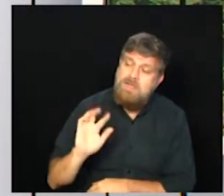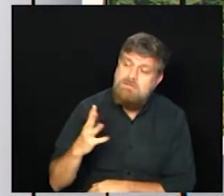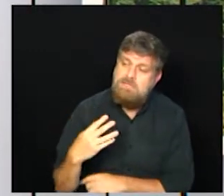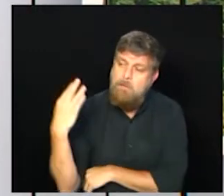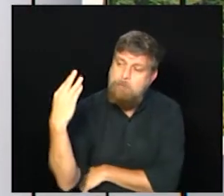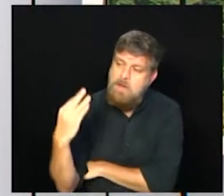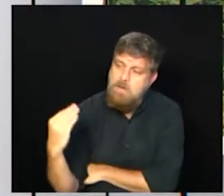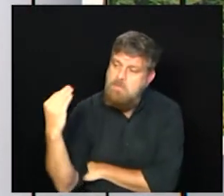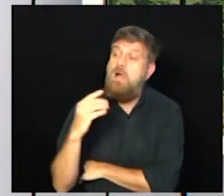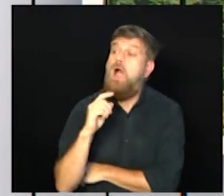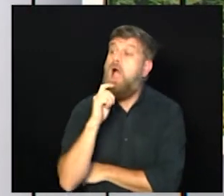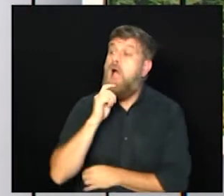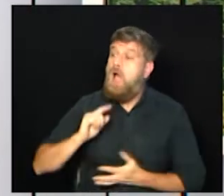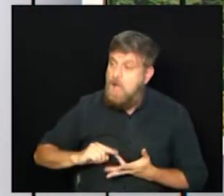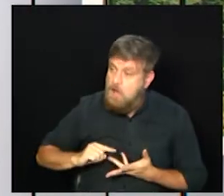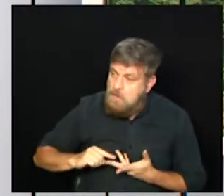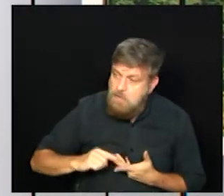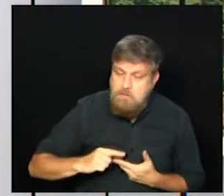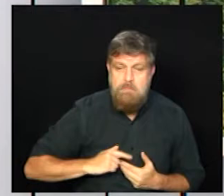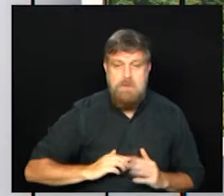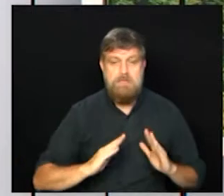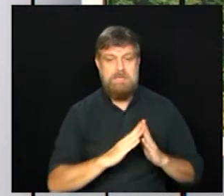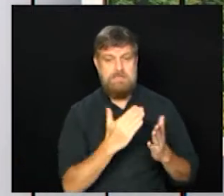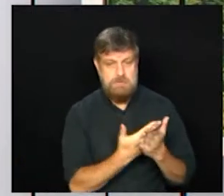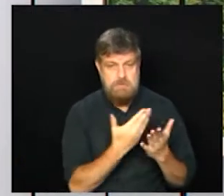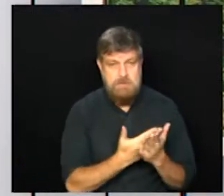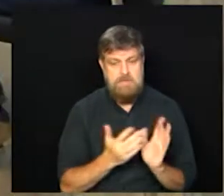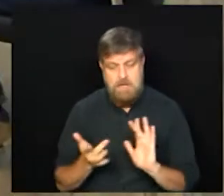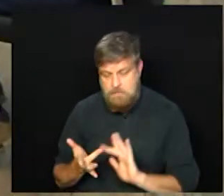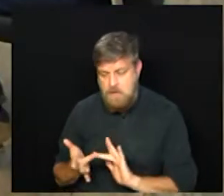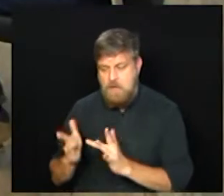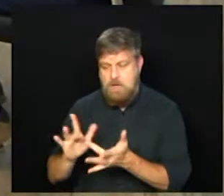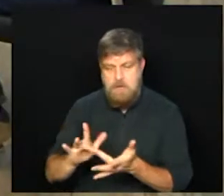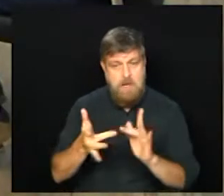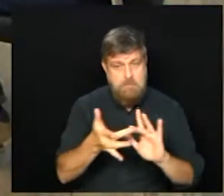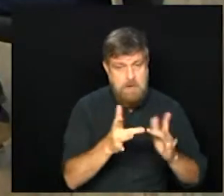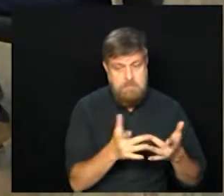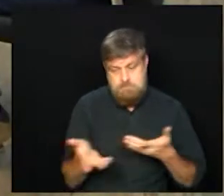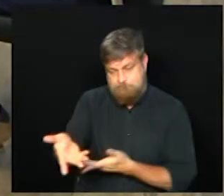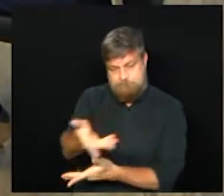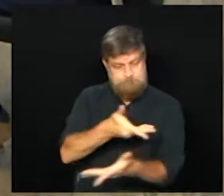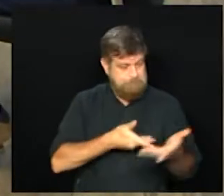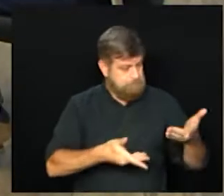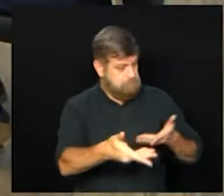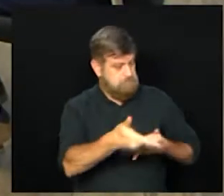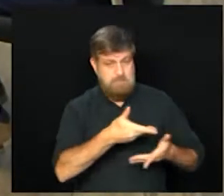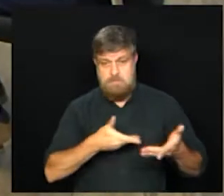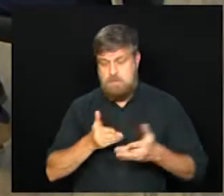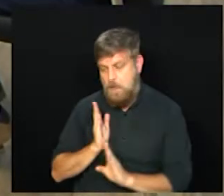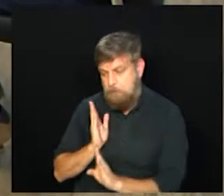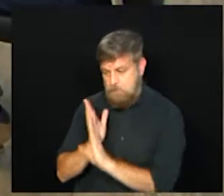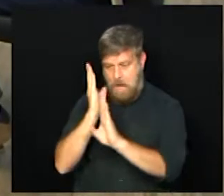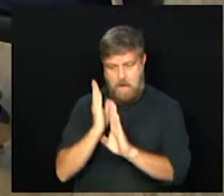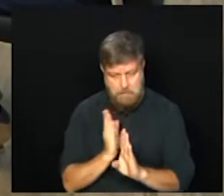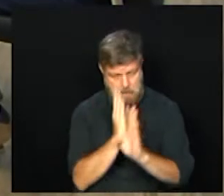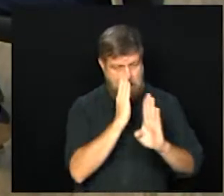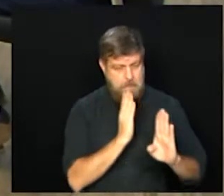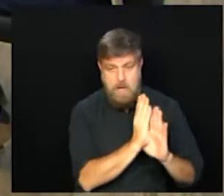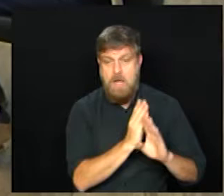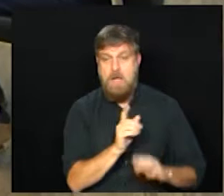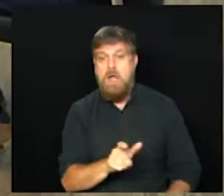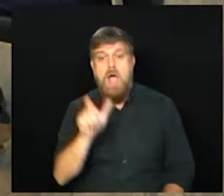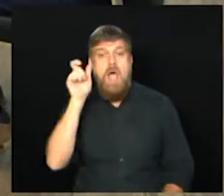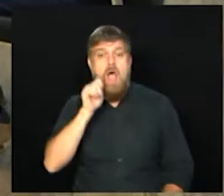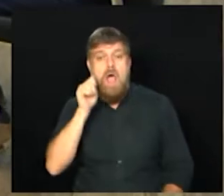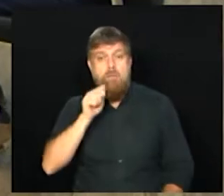da escola, a escuta interligado, ir identificando essas mulheres que